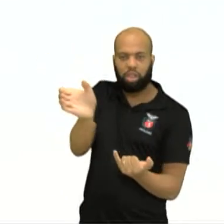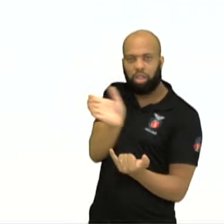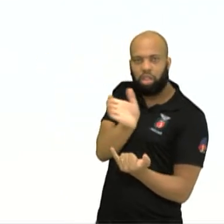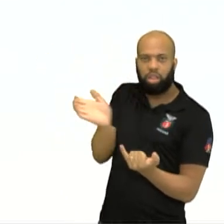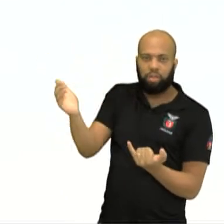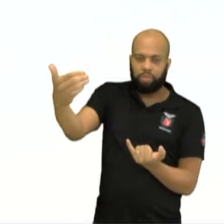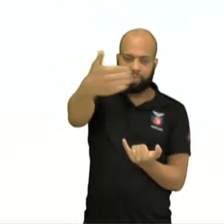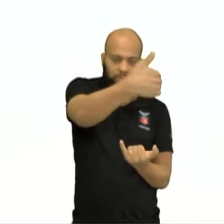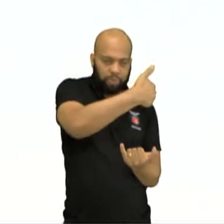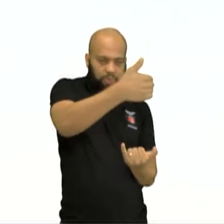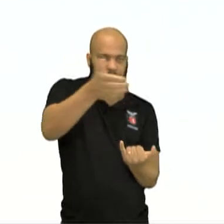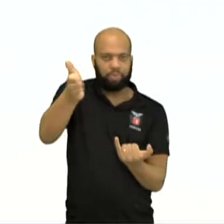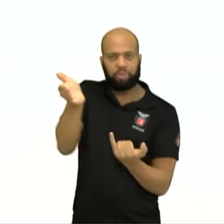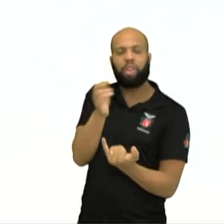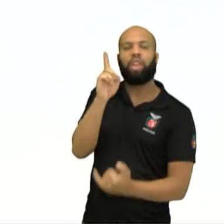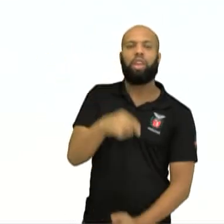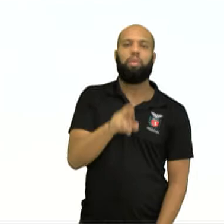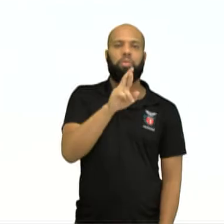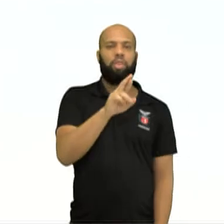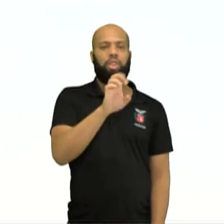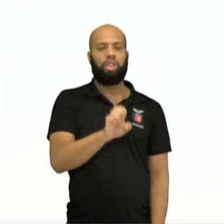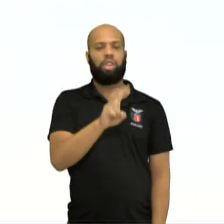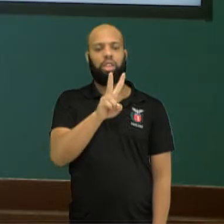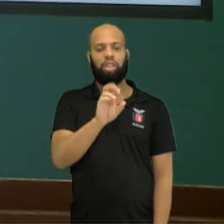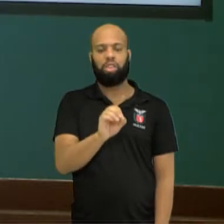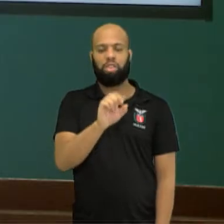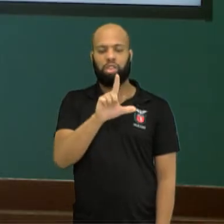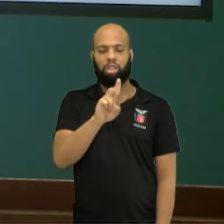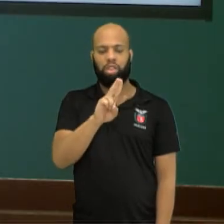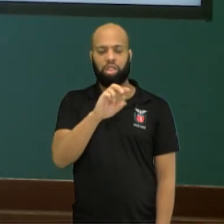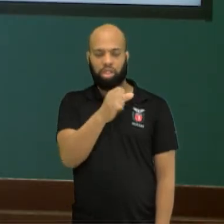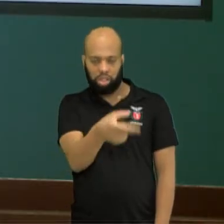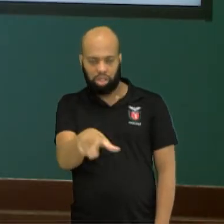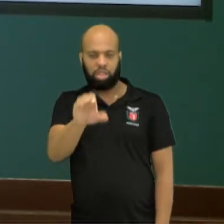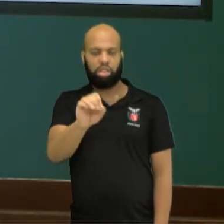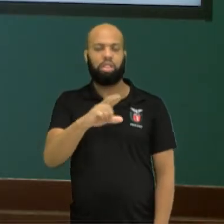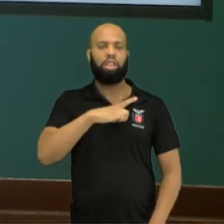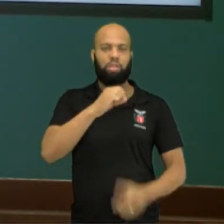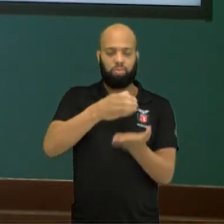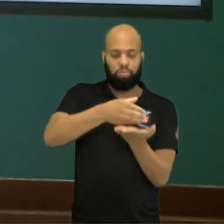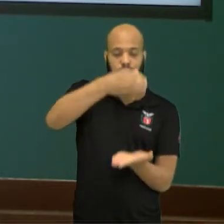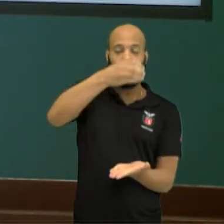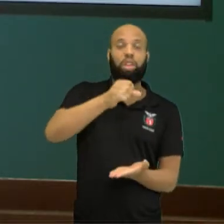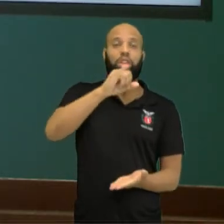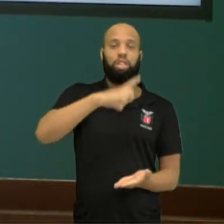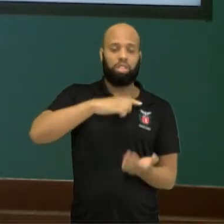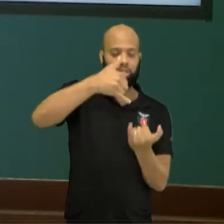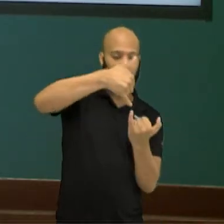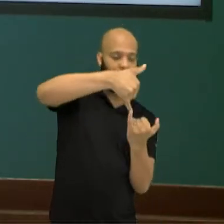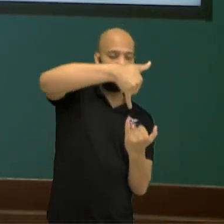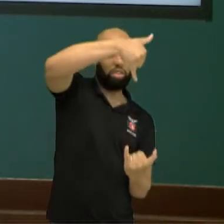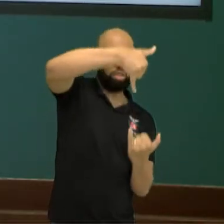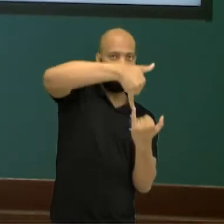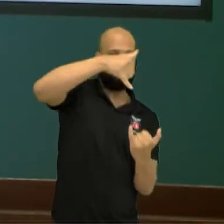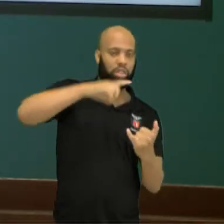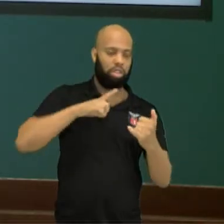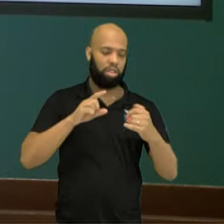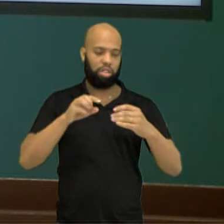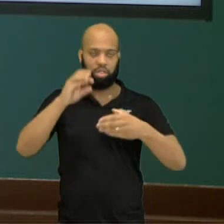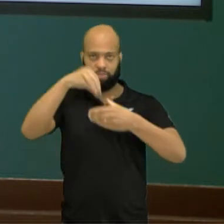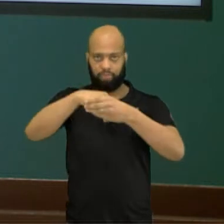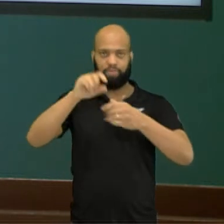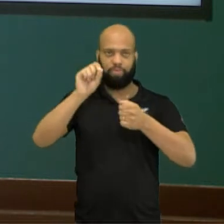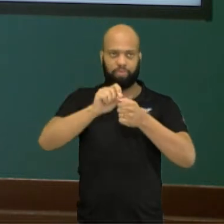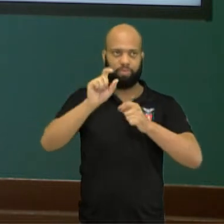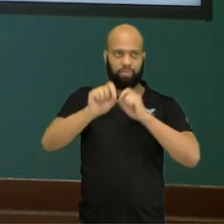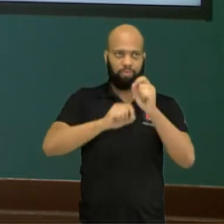de revolução. Então, nós temos o cilindro reto quando esse eixo de rotação,